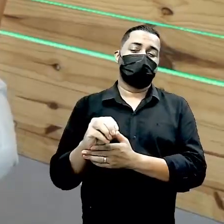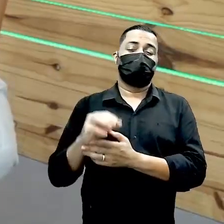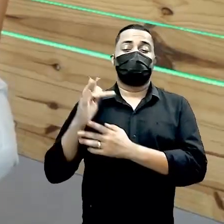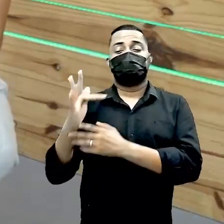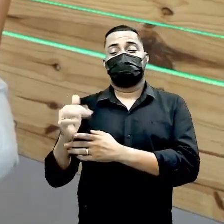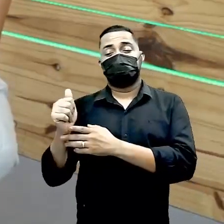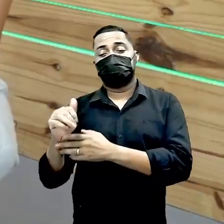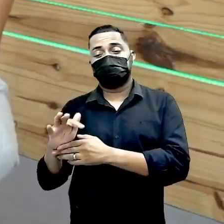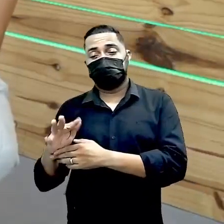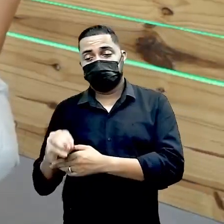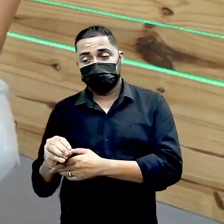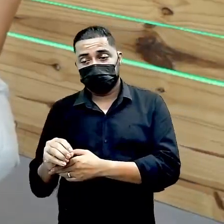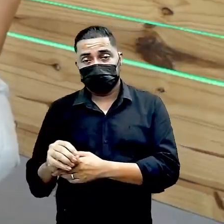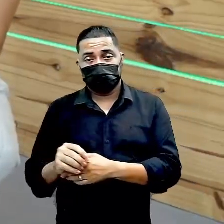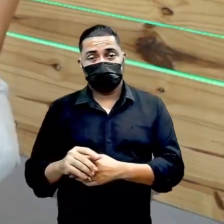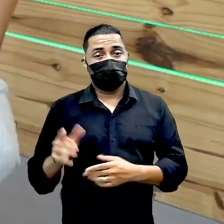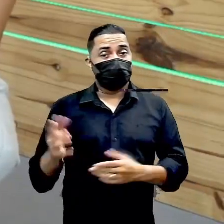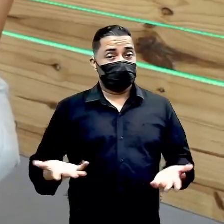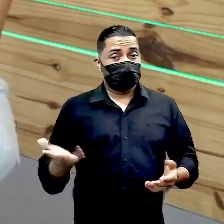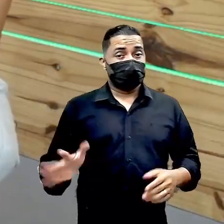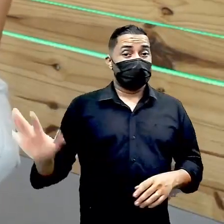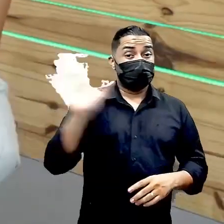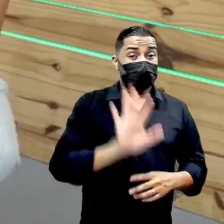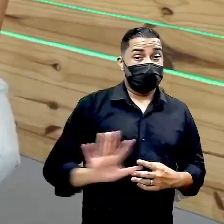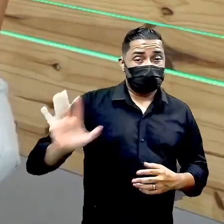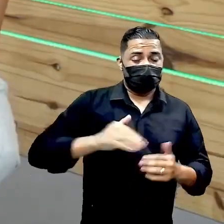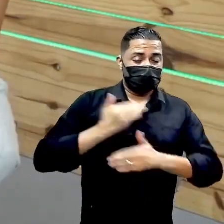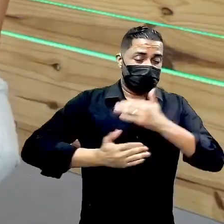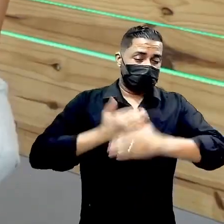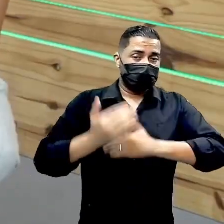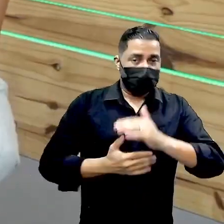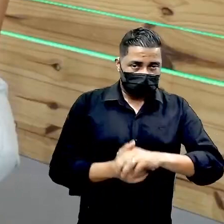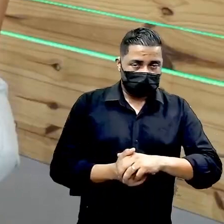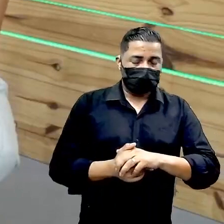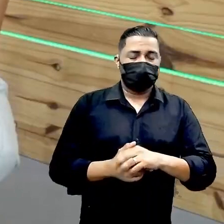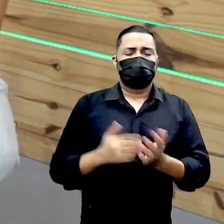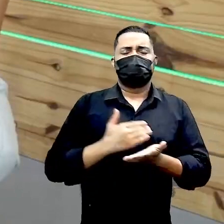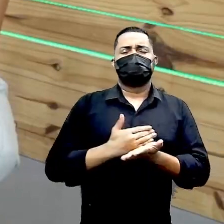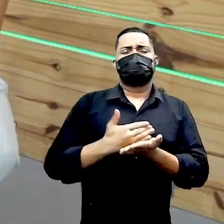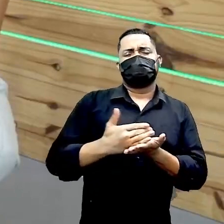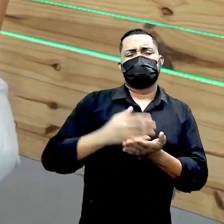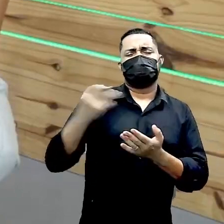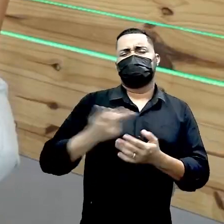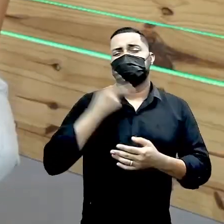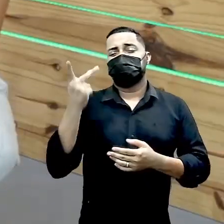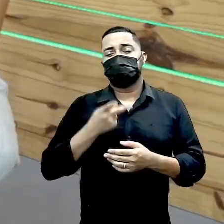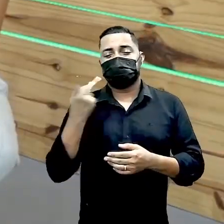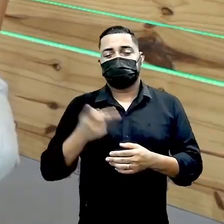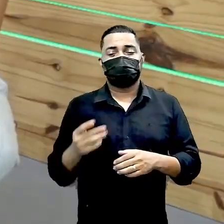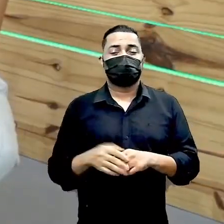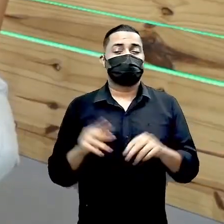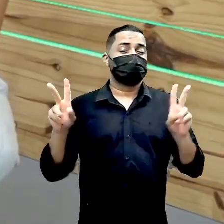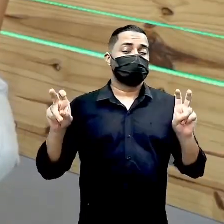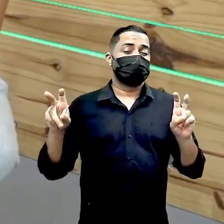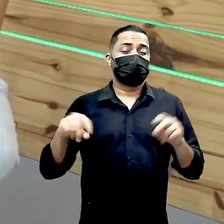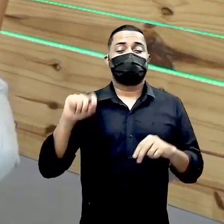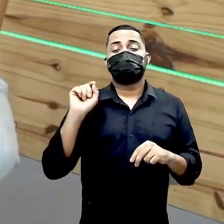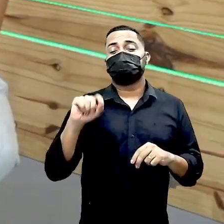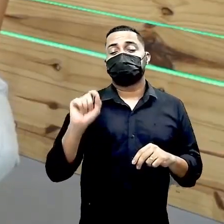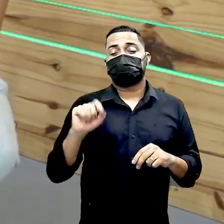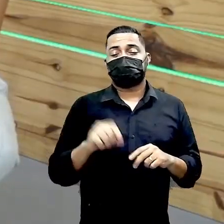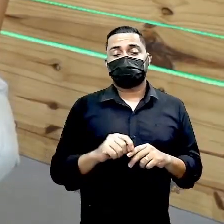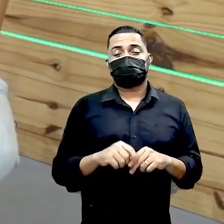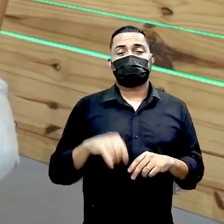vai falar sobre o ambiente de desenvolvimento. E aí a gente vai começar falando sobre o que é